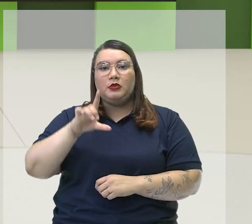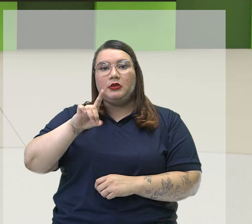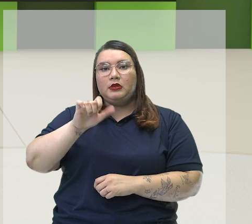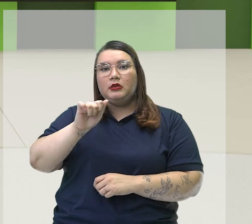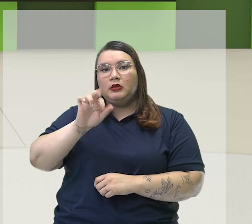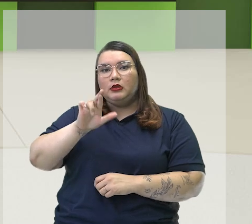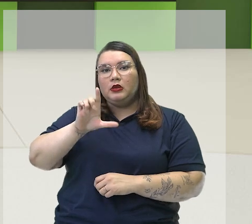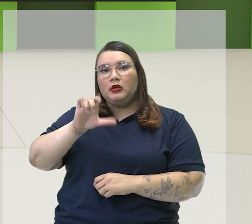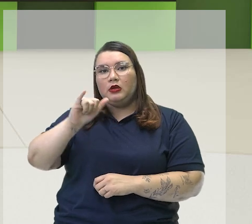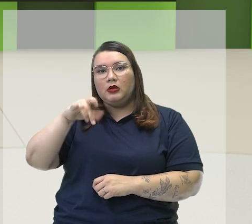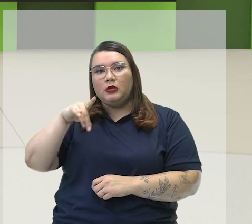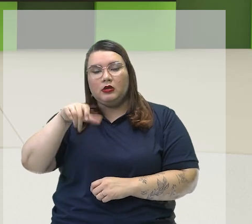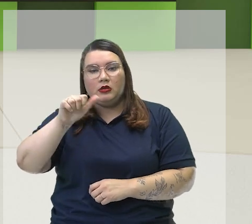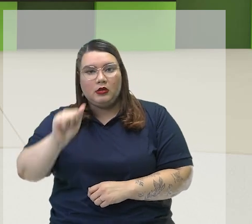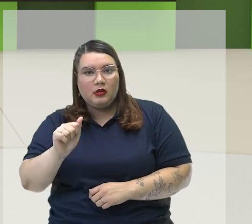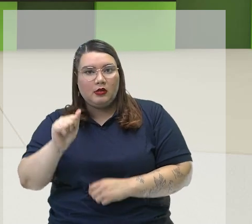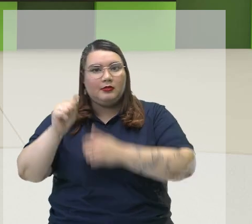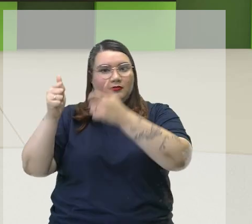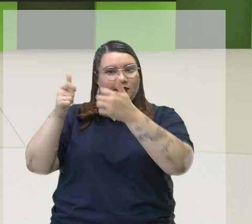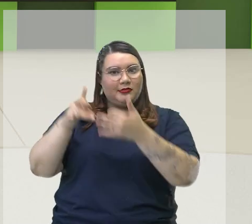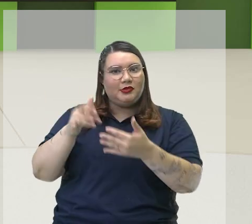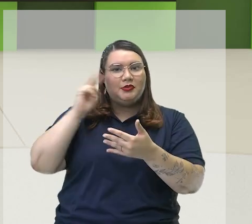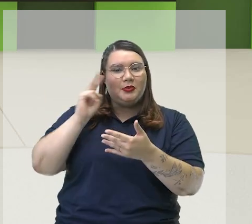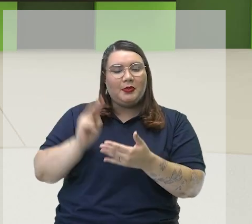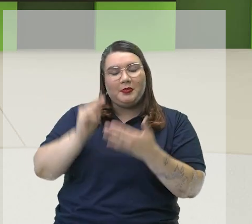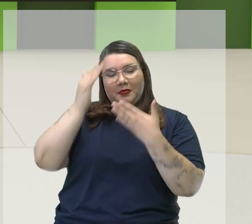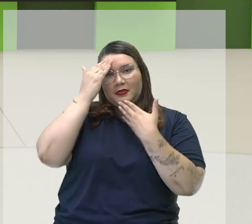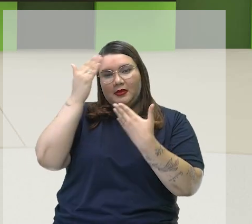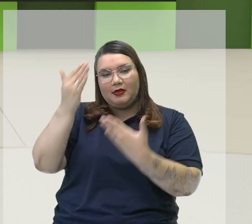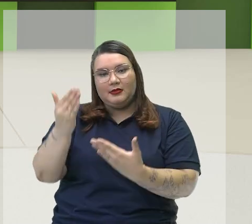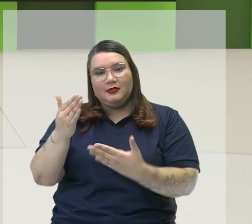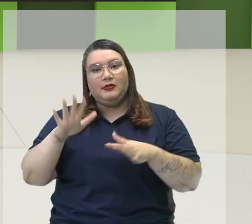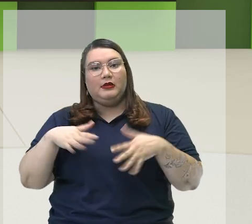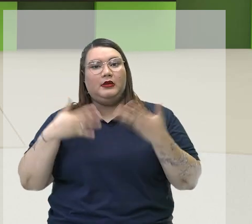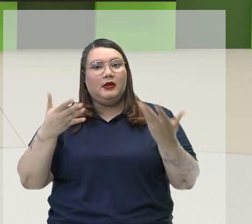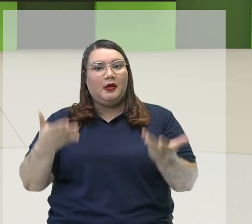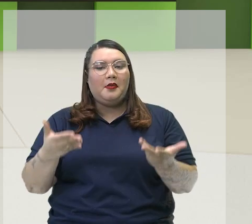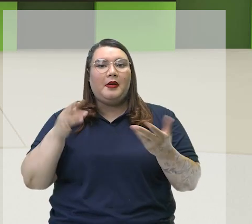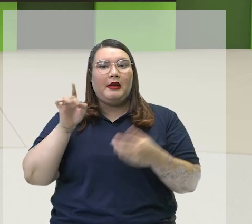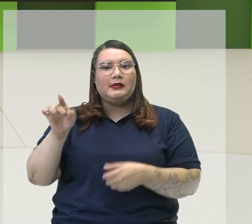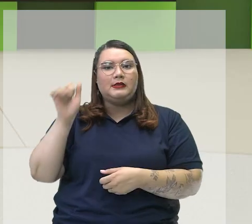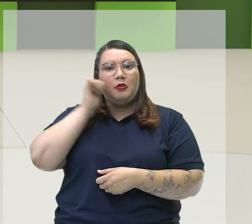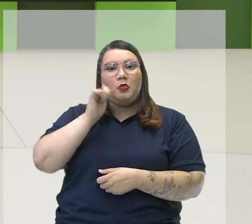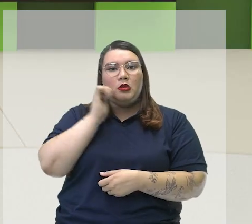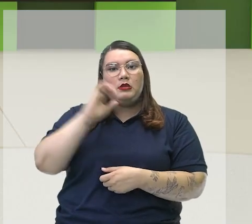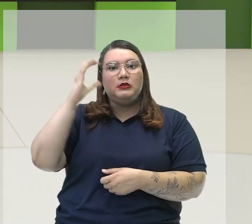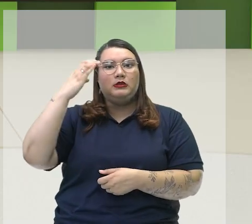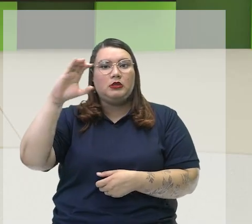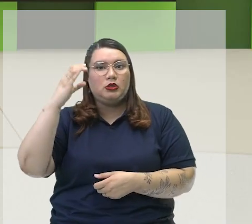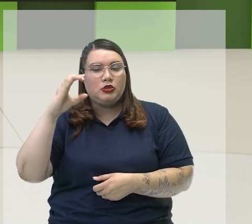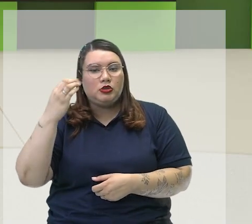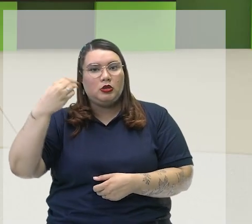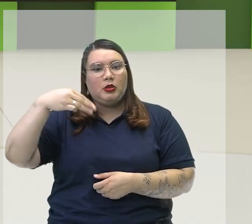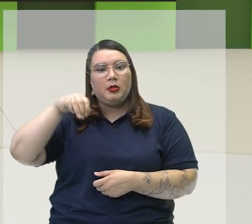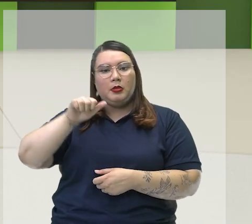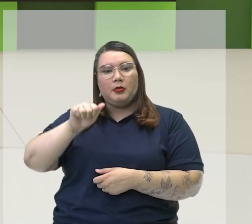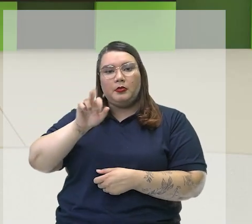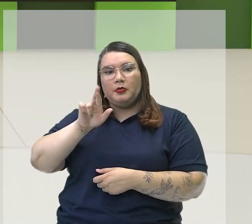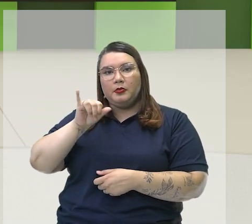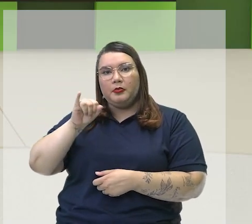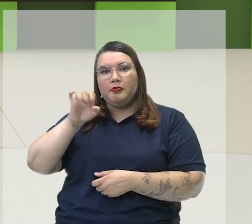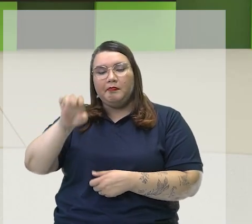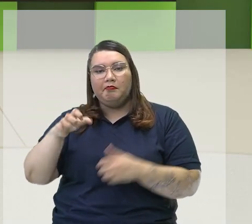a história dela. E graças a essa mulher maravilhosa que surgiu aí, primeiramente, falar